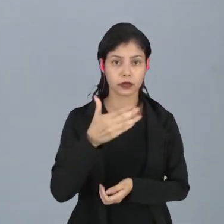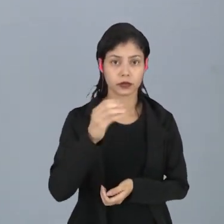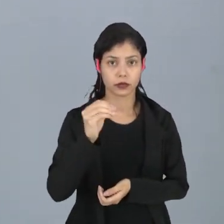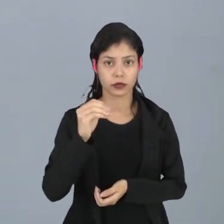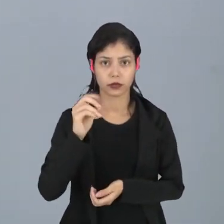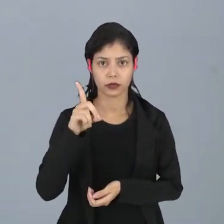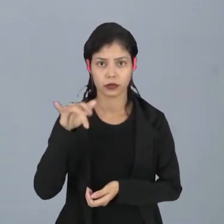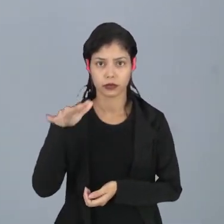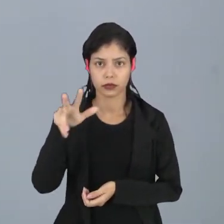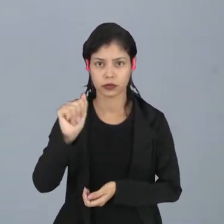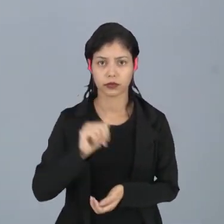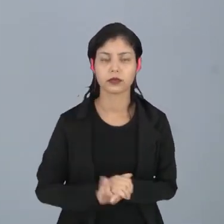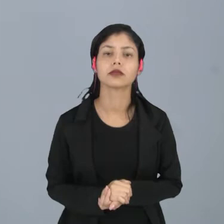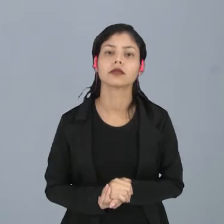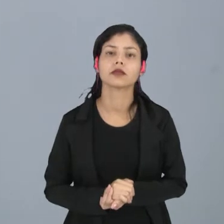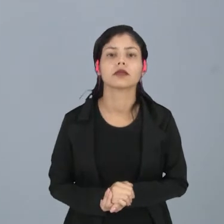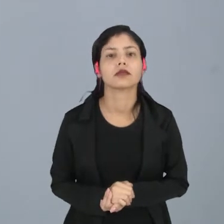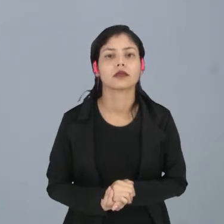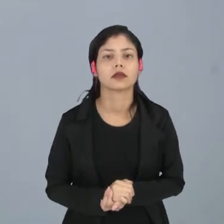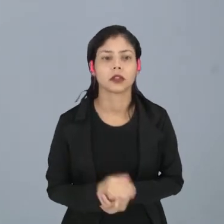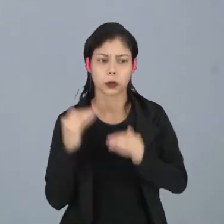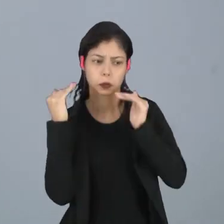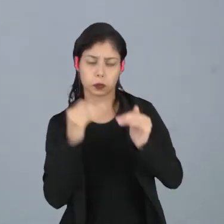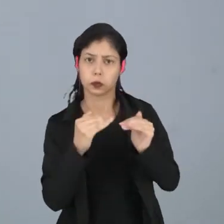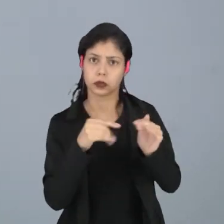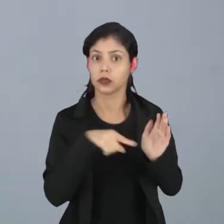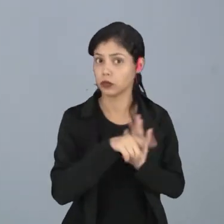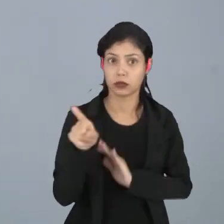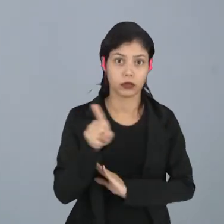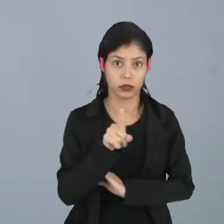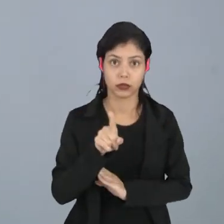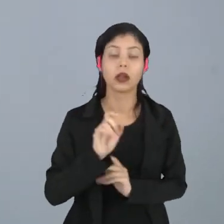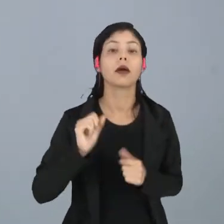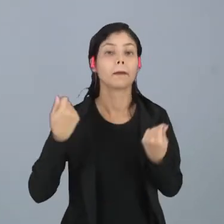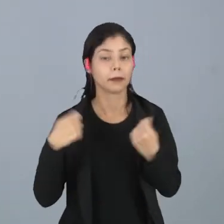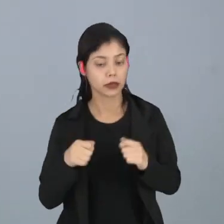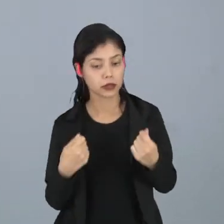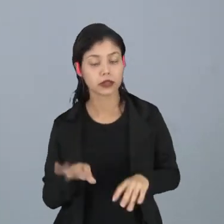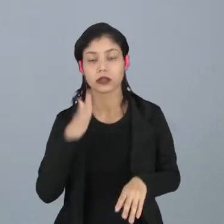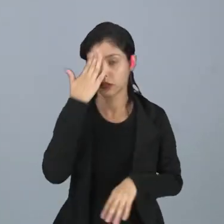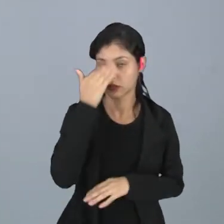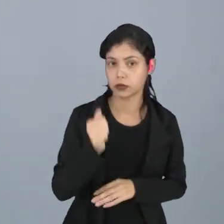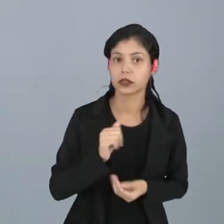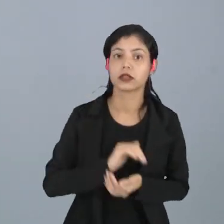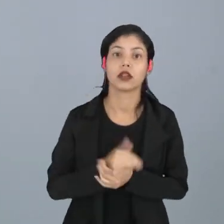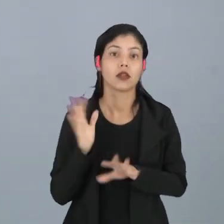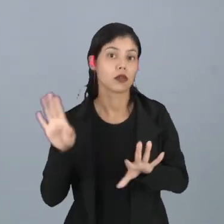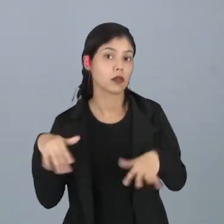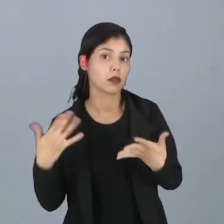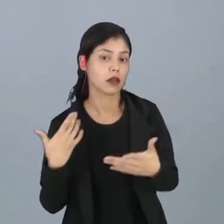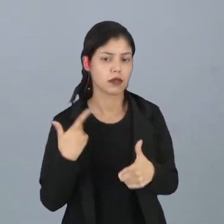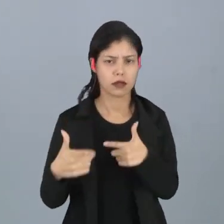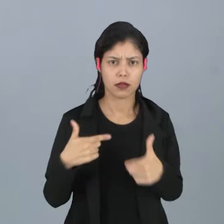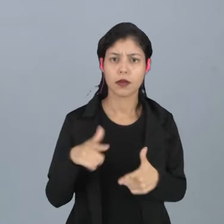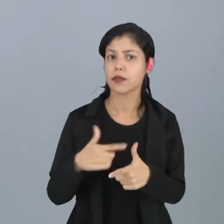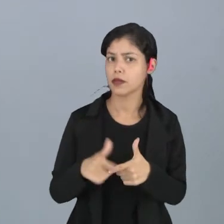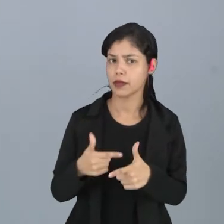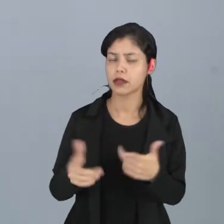bem? Então, não é uma obrigatoriedade. Vai depender da situação em que você está